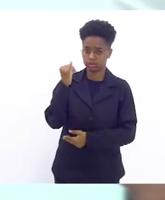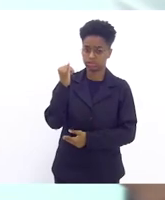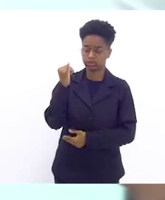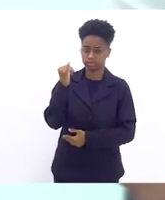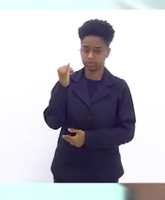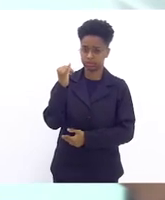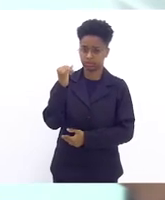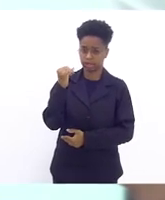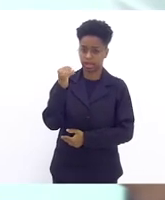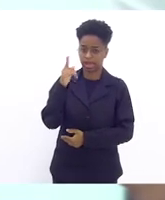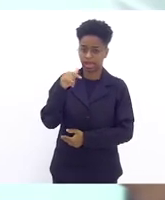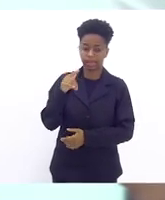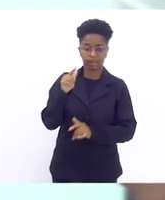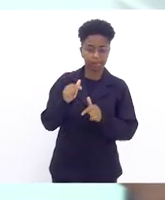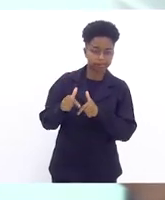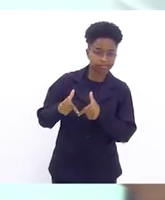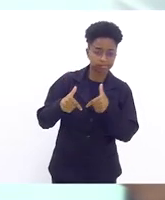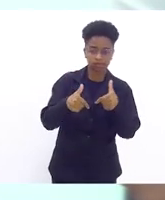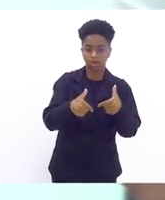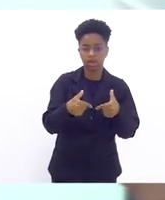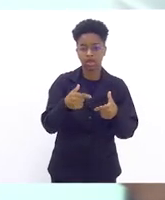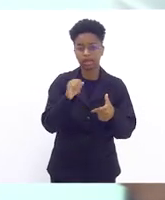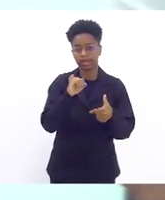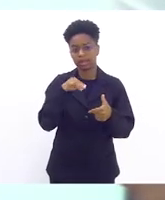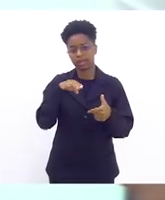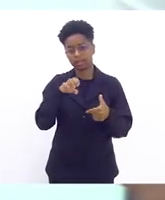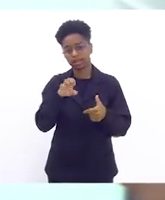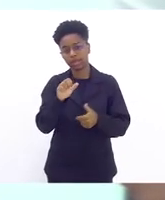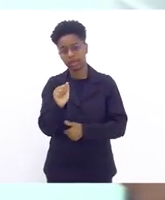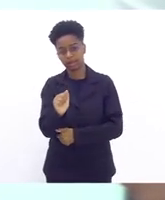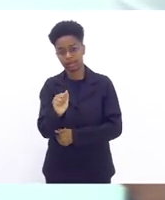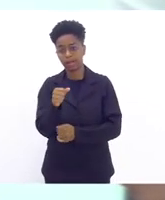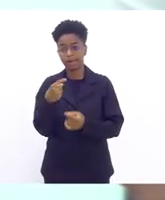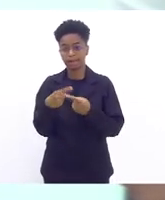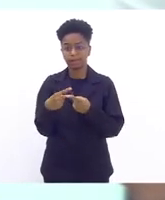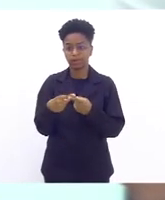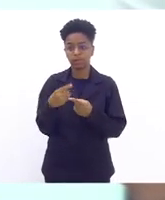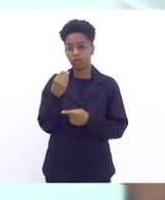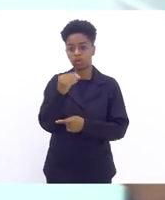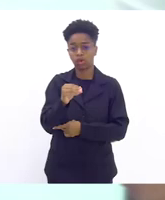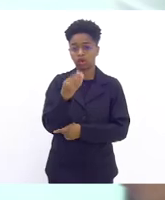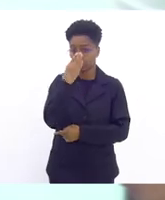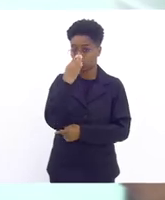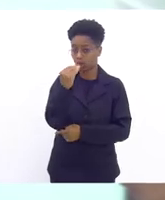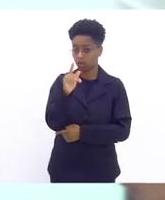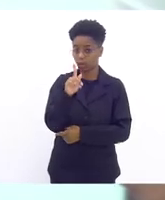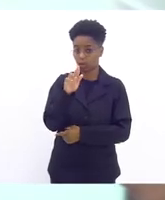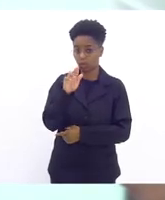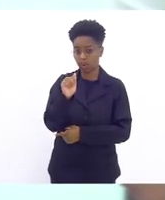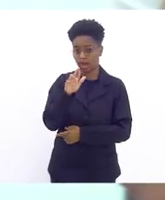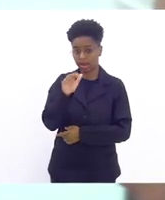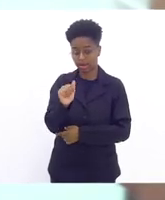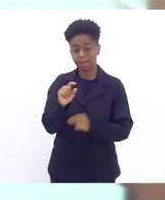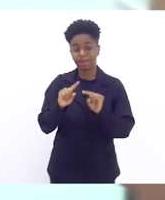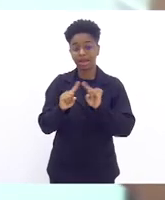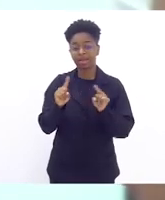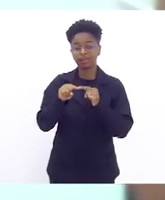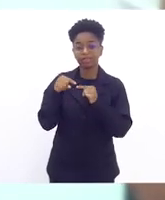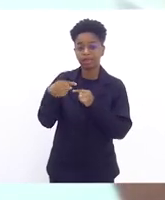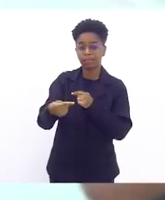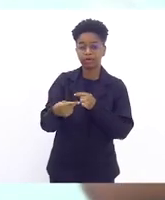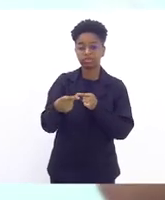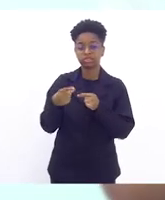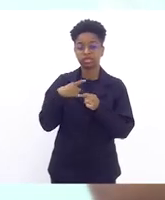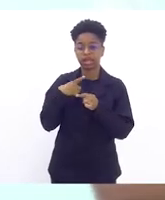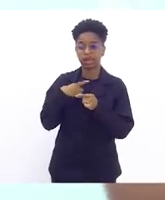né de intercessão entre o próprio e Na época você vai botar o guaraná aí daqui a pouco Guará tá